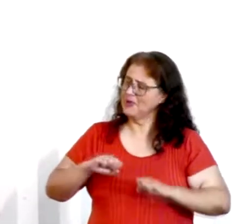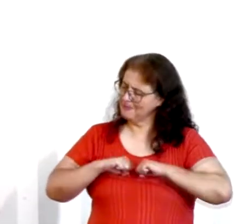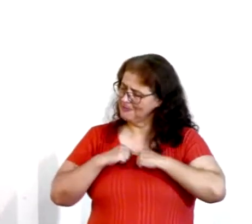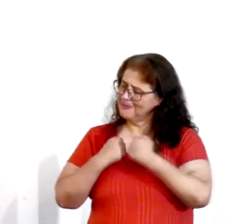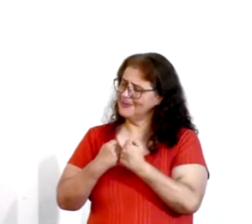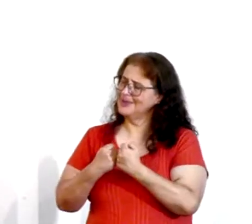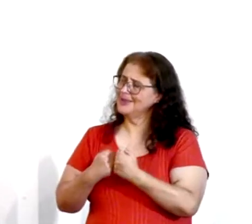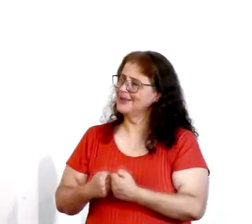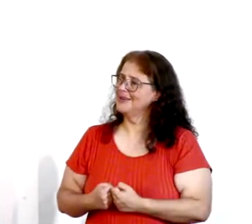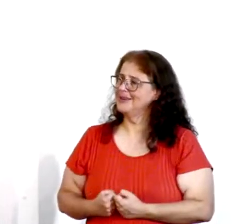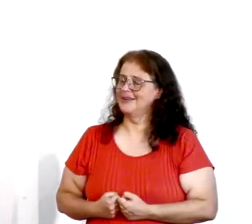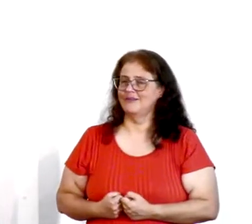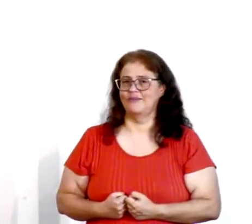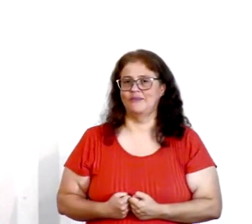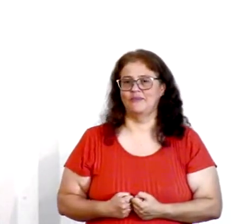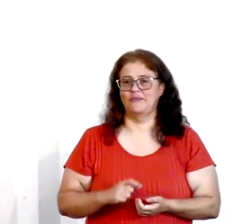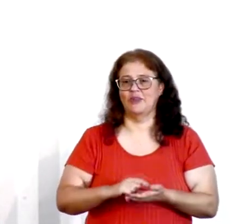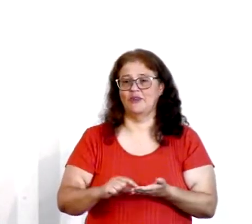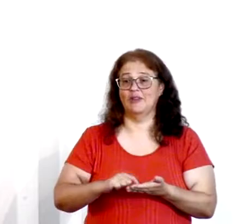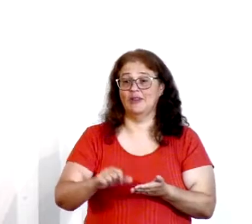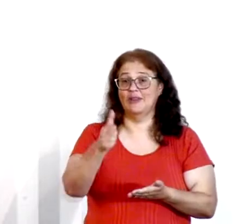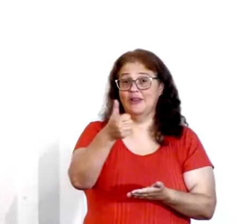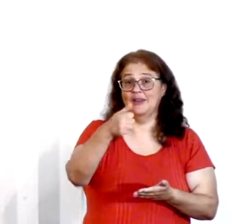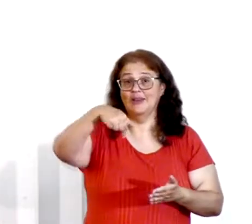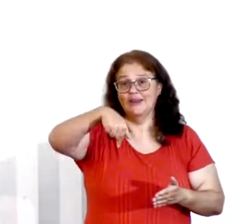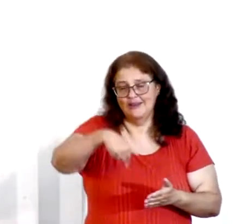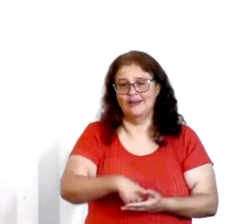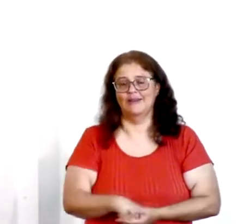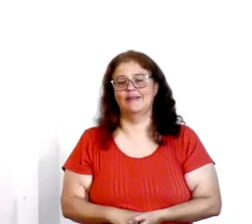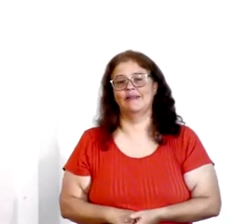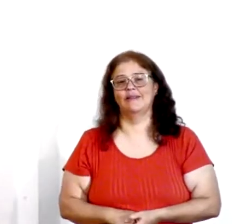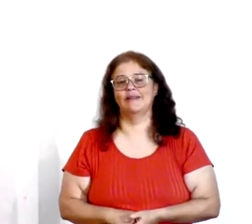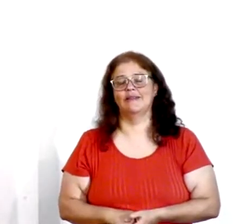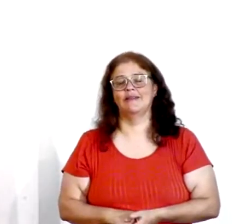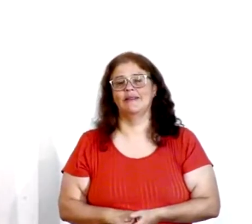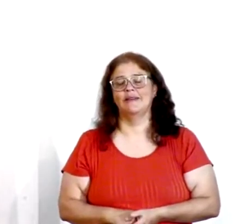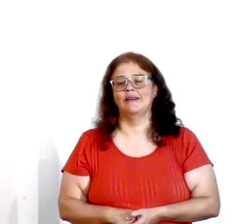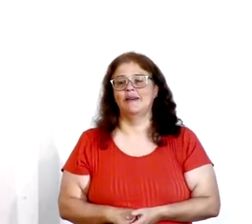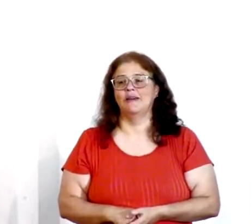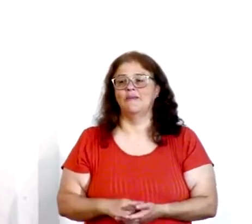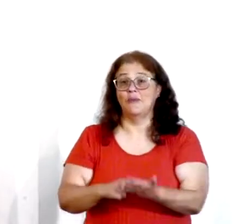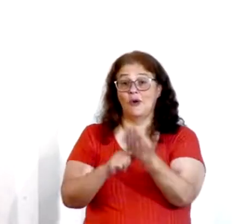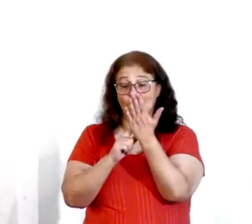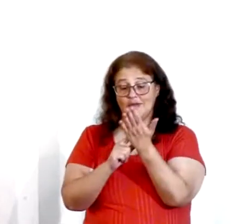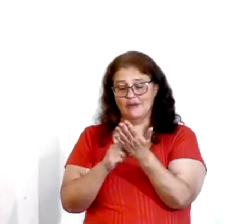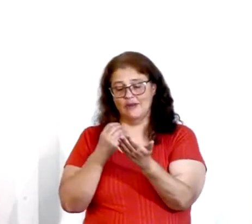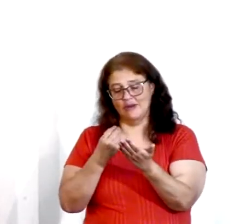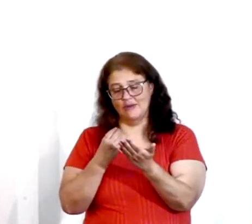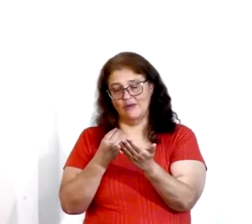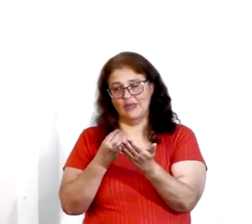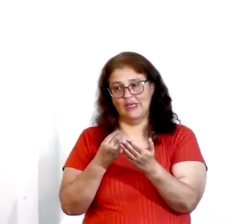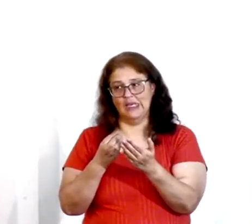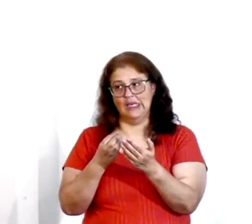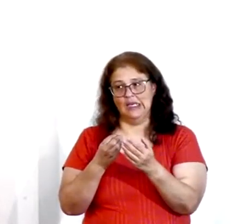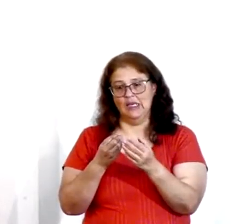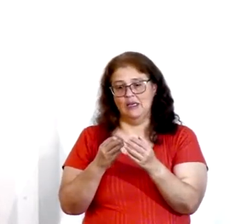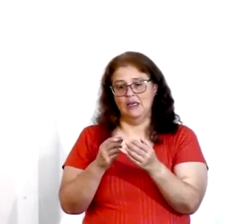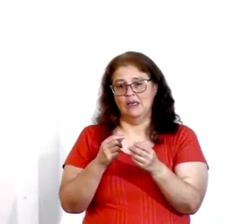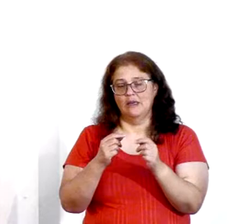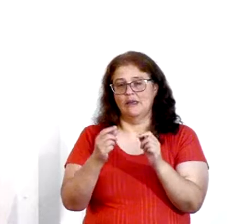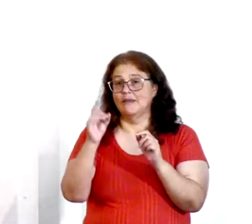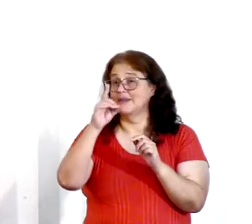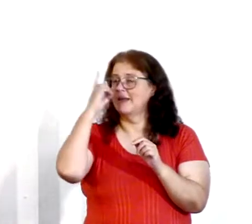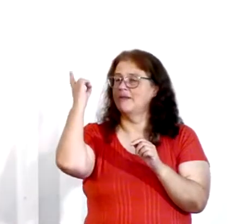17 nos mostra o que fez a Escritura Sagrada registrar a